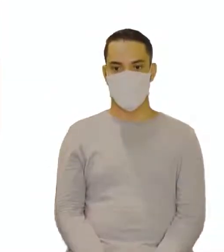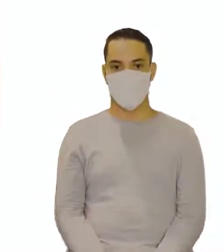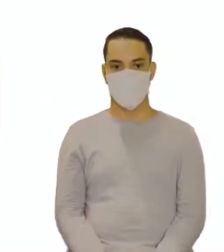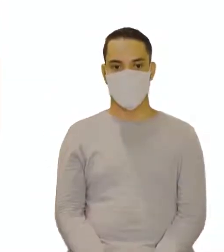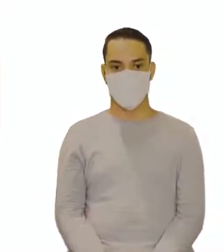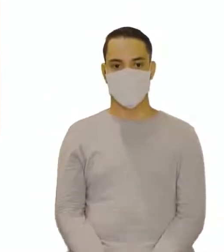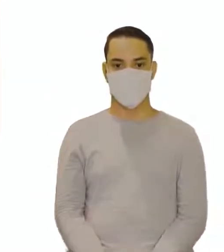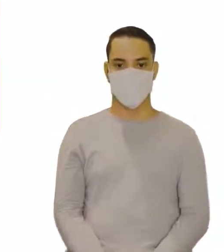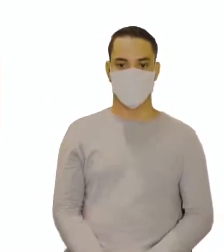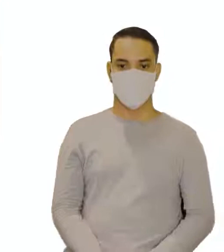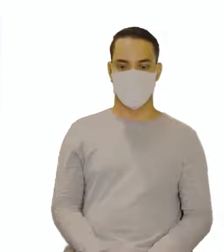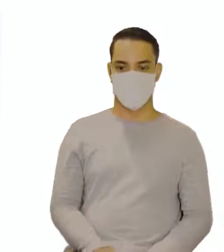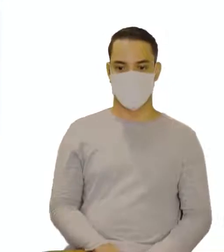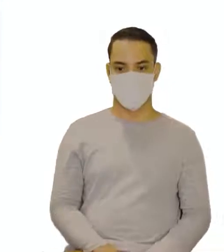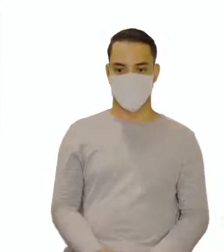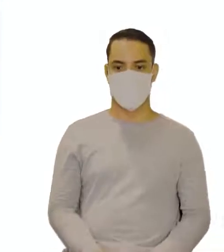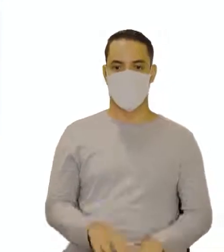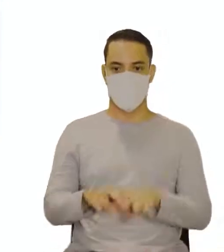o nosso